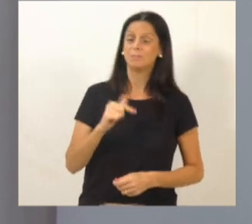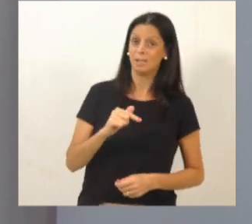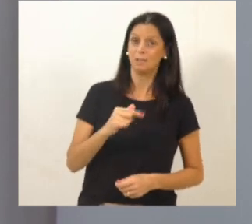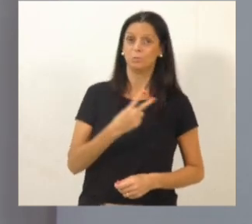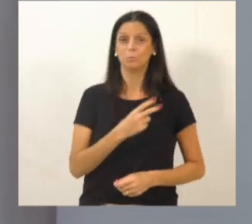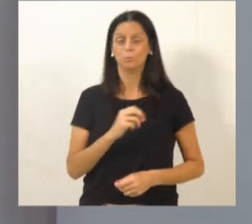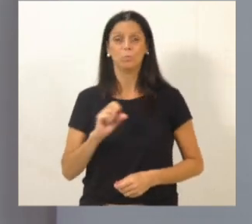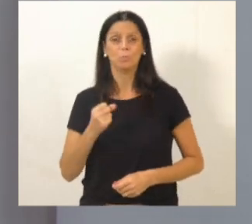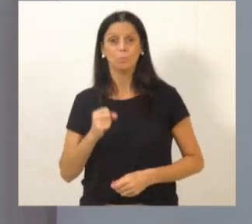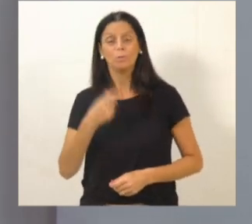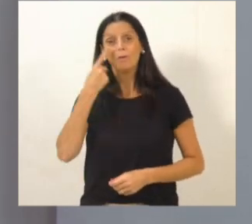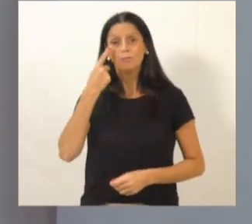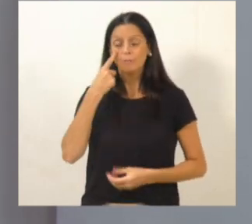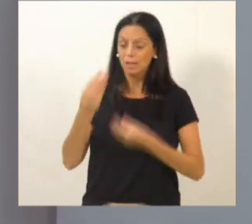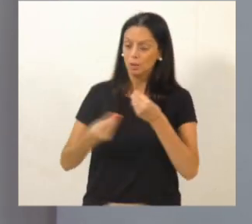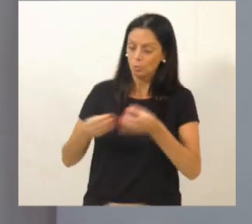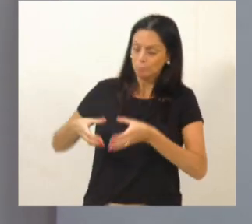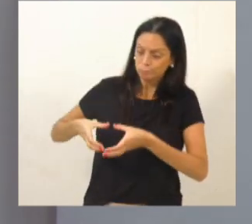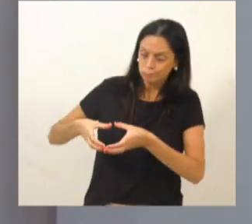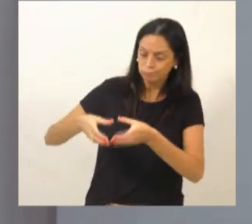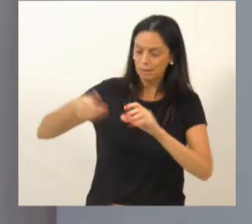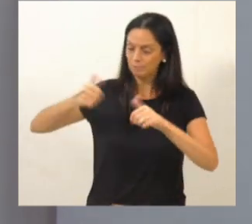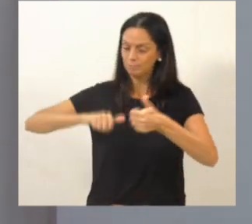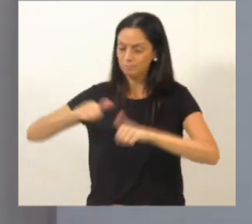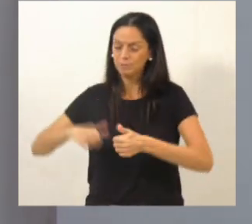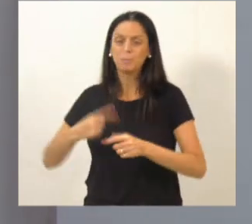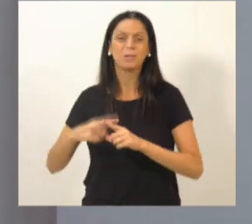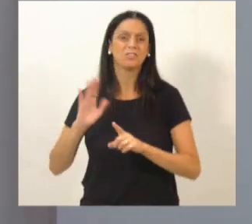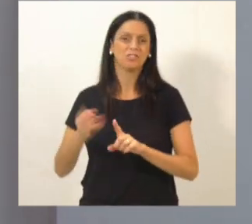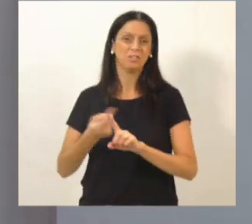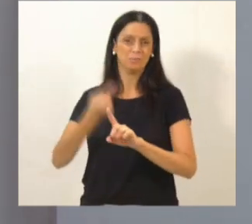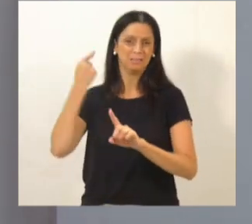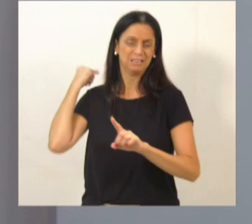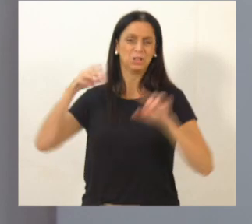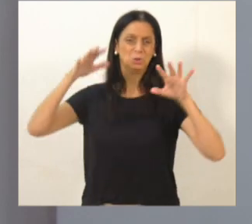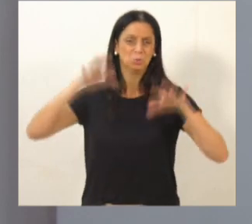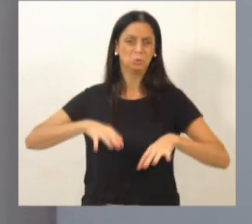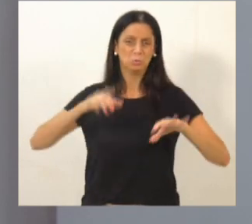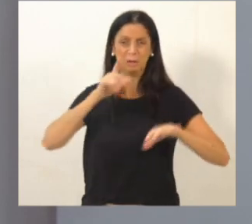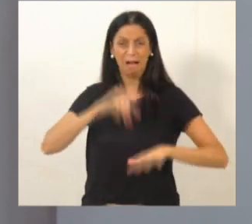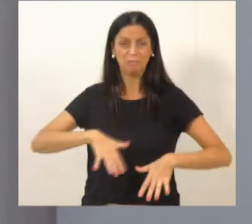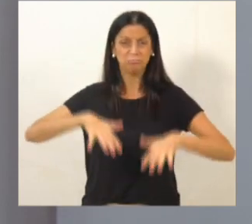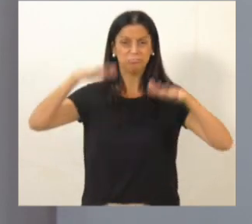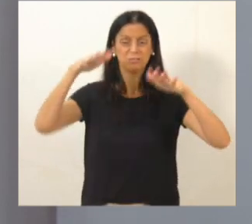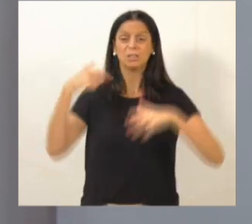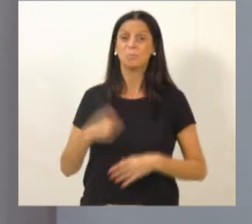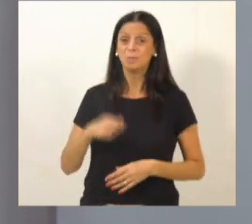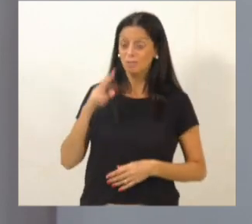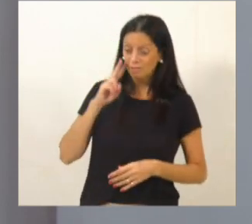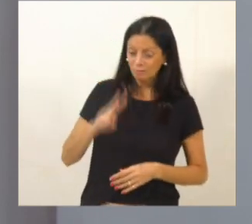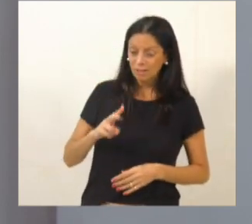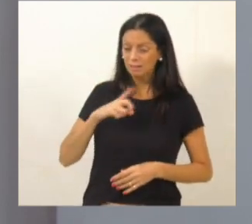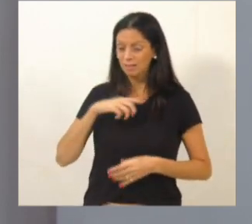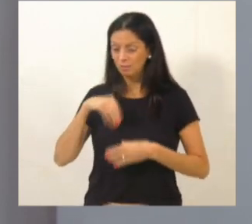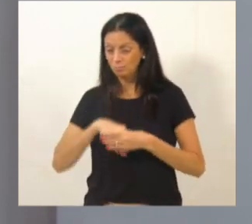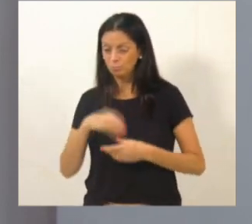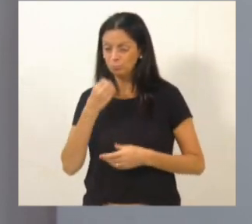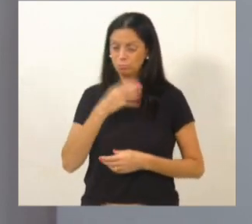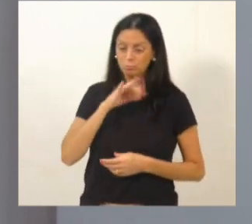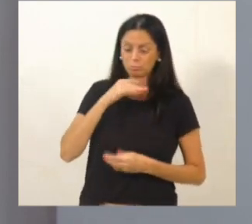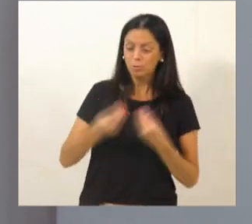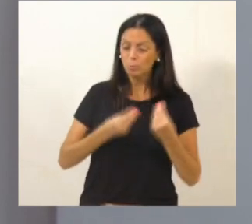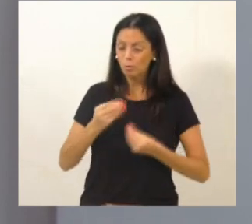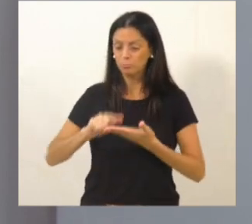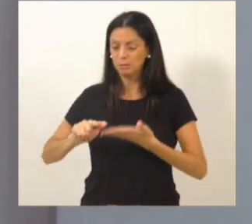ver a condição que ela está, depois de tantas enchentes, etc., você tem que dar uma atenção para ela, que ela não está ali prontinha para o uso. Então,